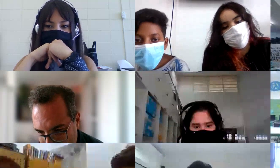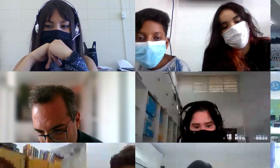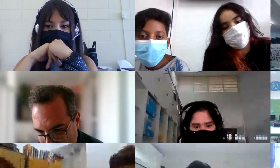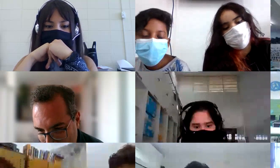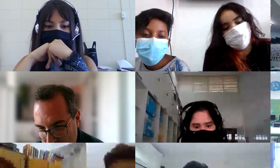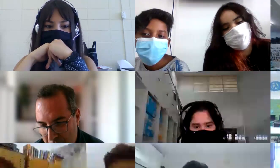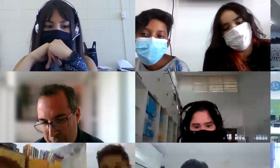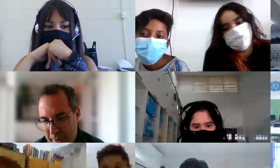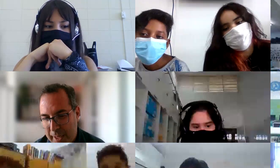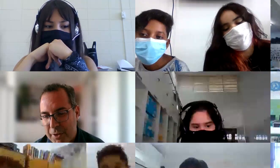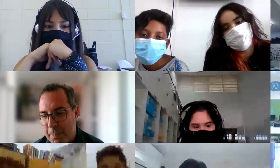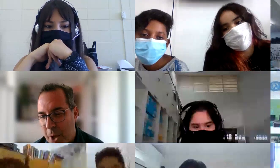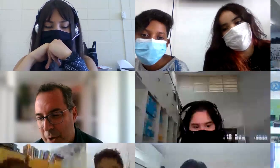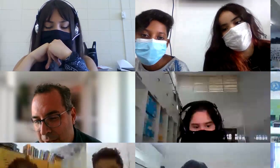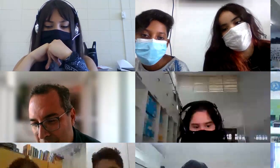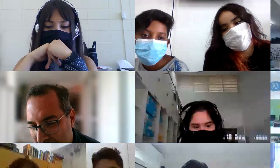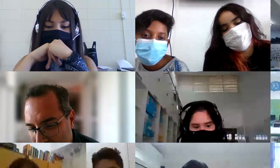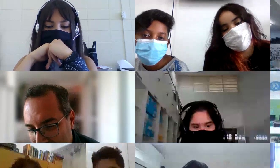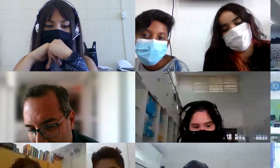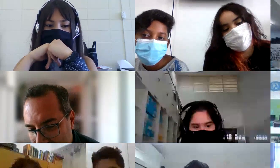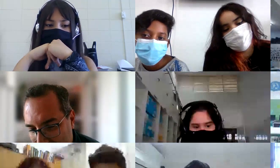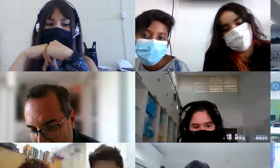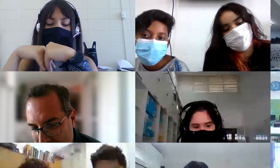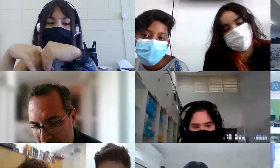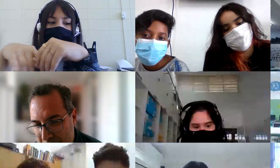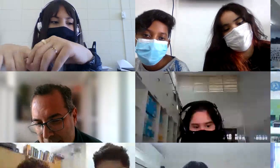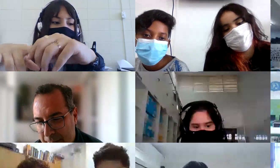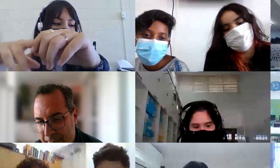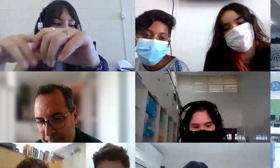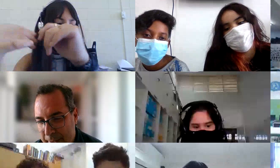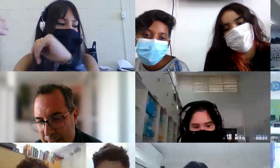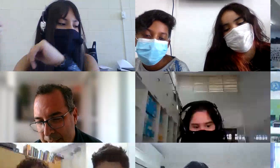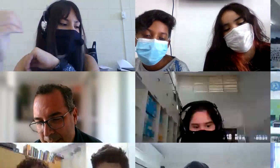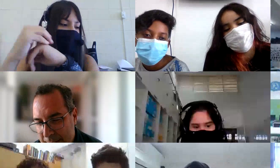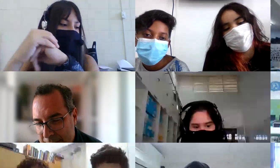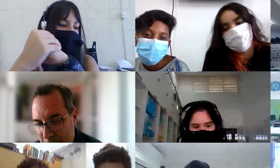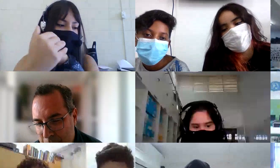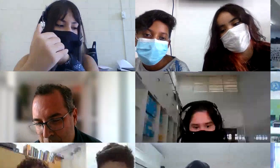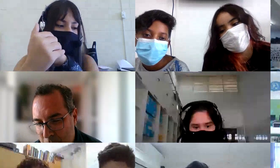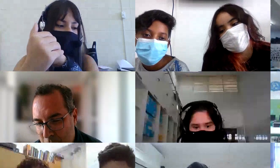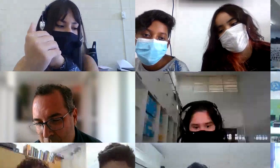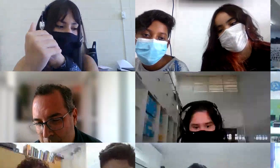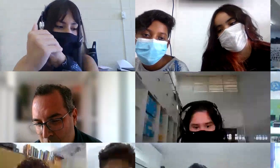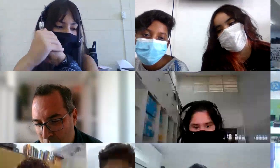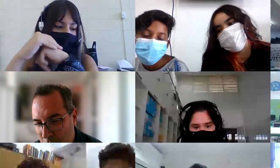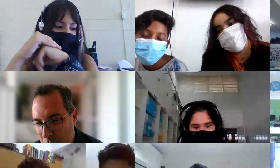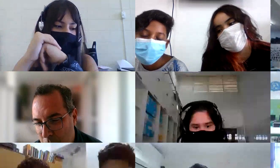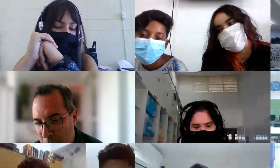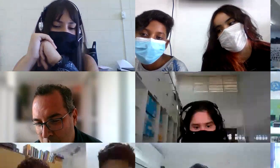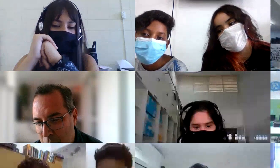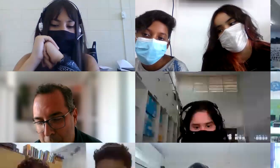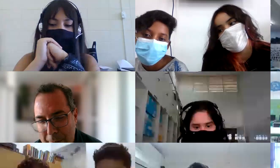Deve estar com... Sim, tá feliz. Valeu! Valeu, então? Então,